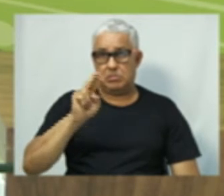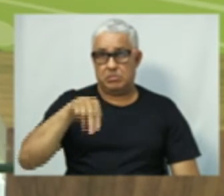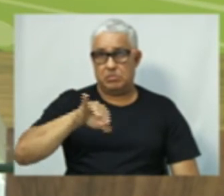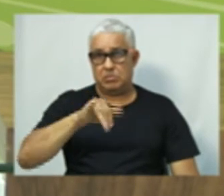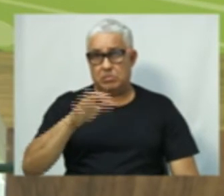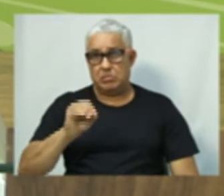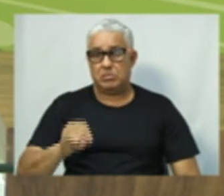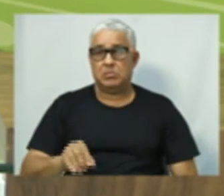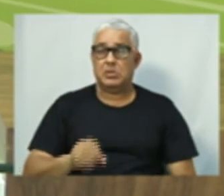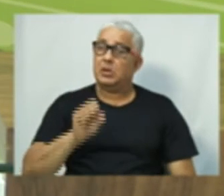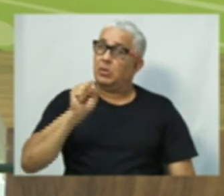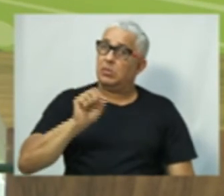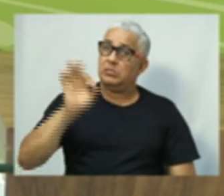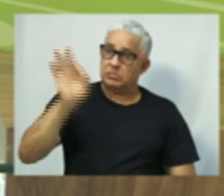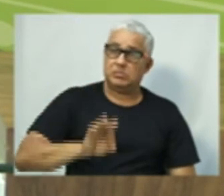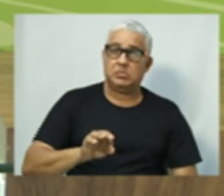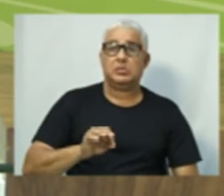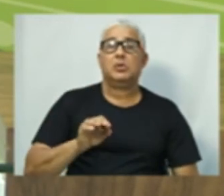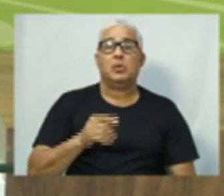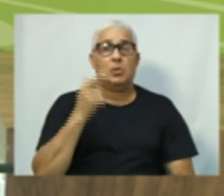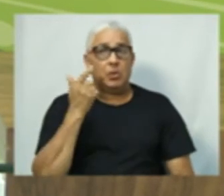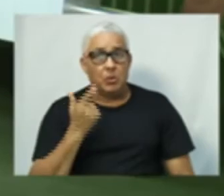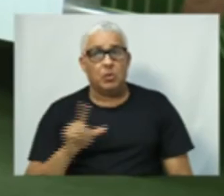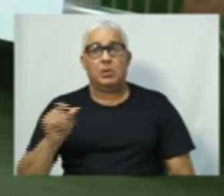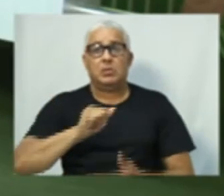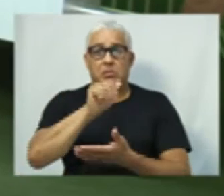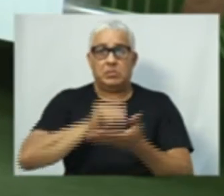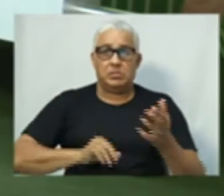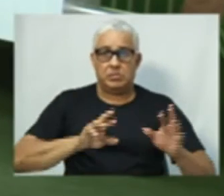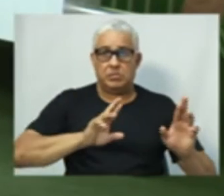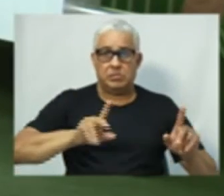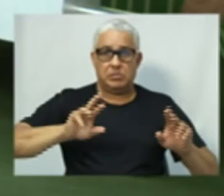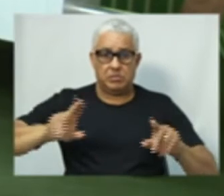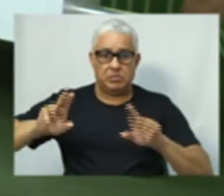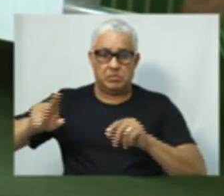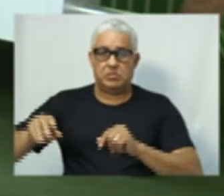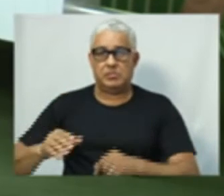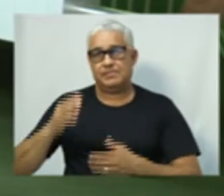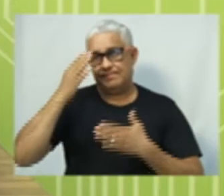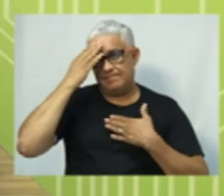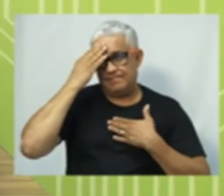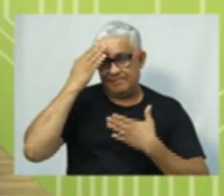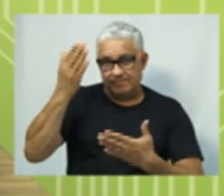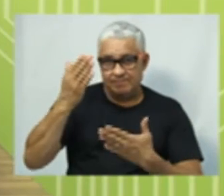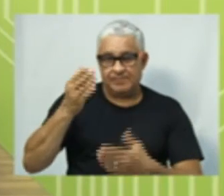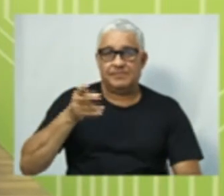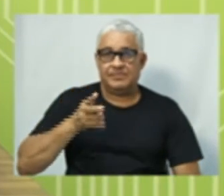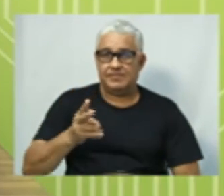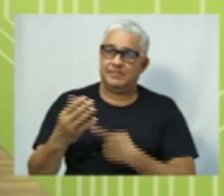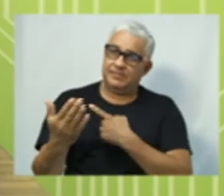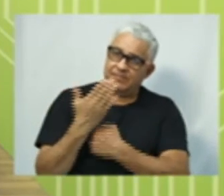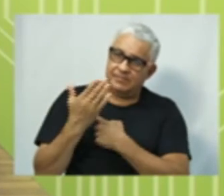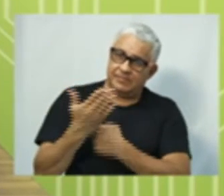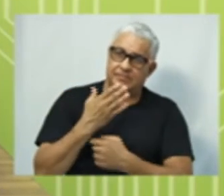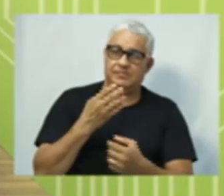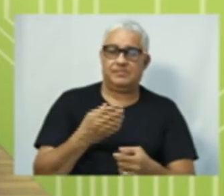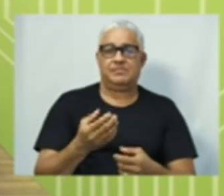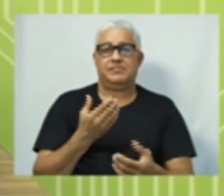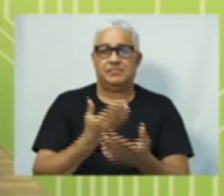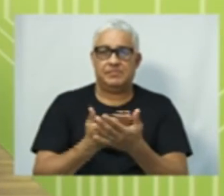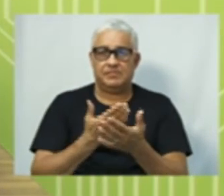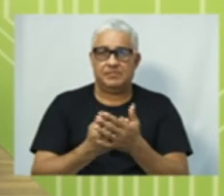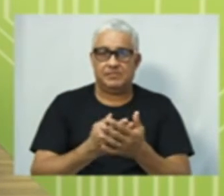outras atividades isso varia, certo? Isso aí, professor, obrigado. Sempre ilustrando a nossa aula, trazendo um pouco mais de